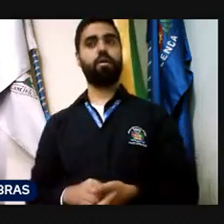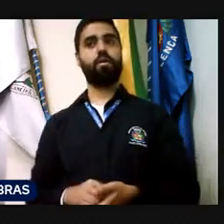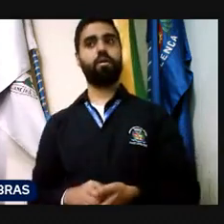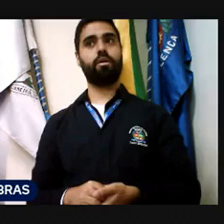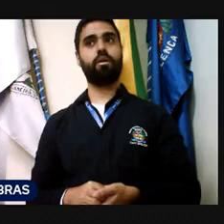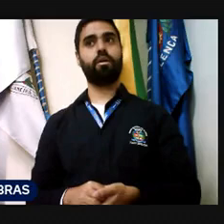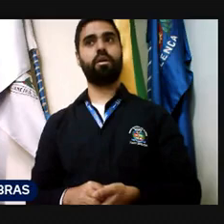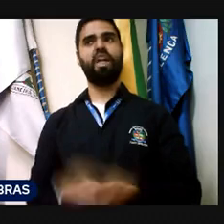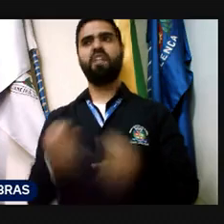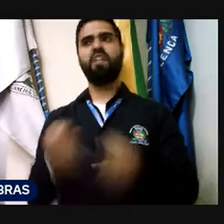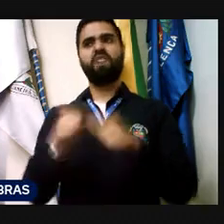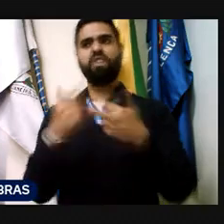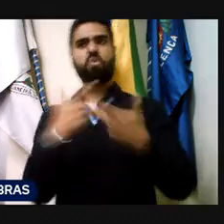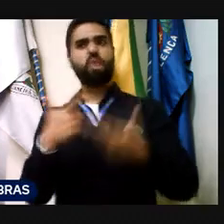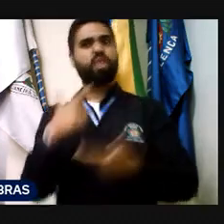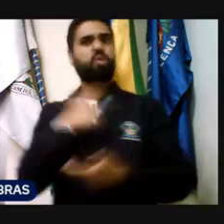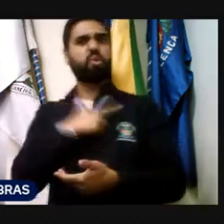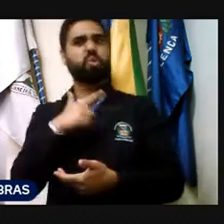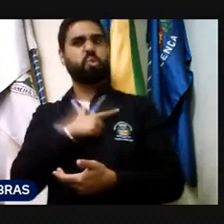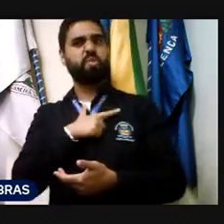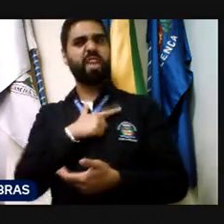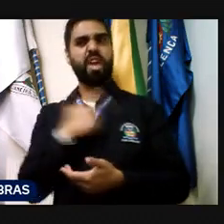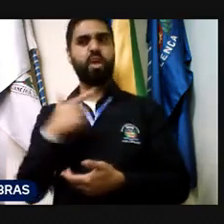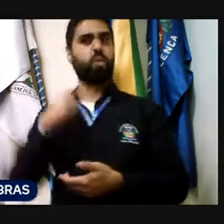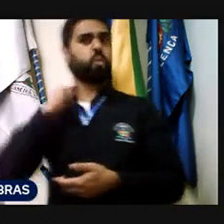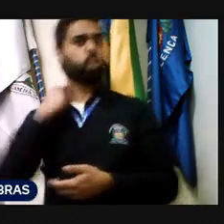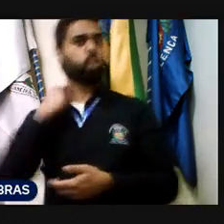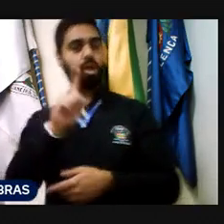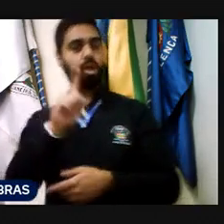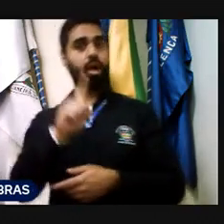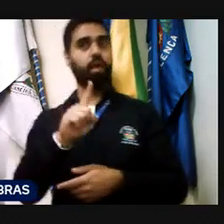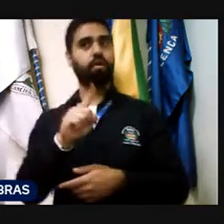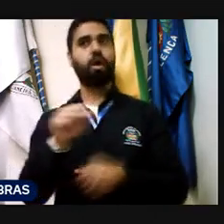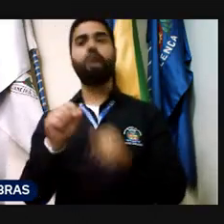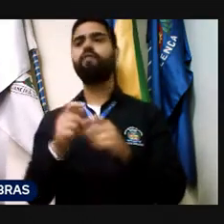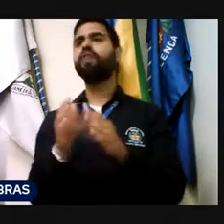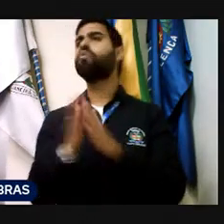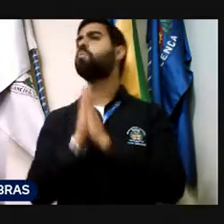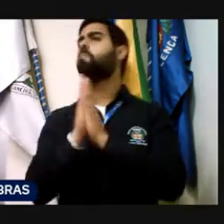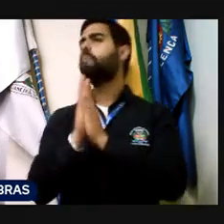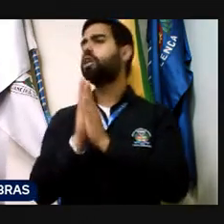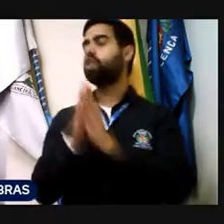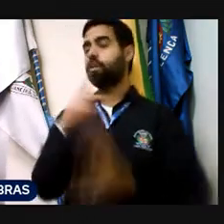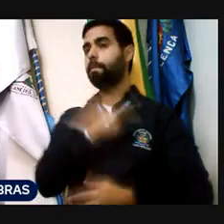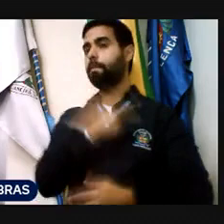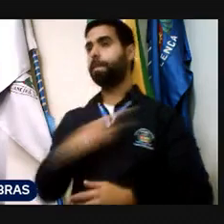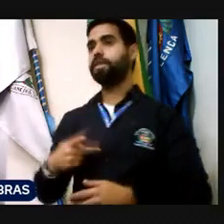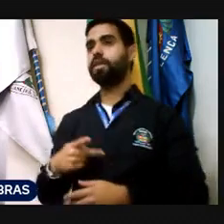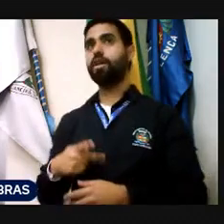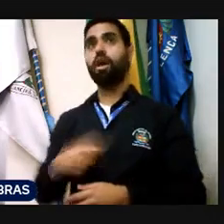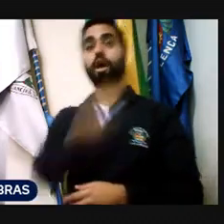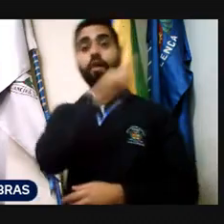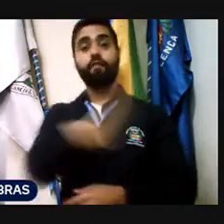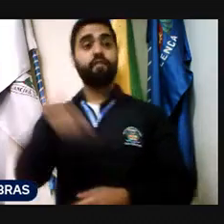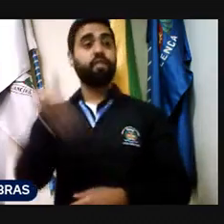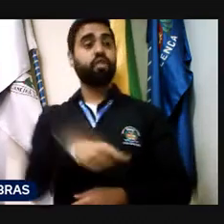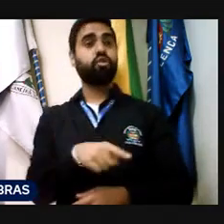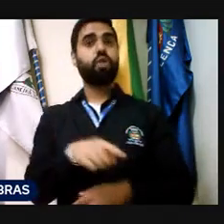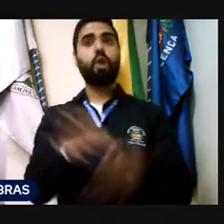moral, não ganha com rasteira, não. Então, faça um apelo, presidente. Vetou o projeto de